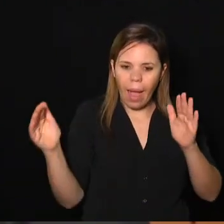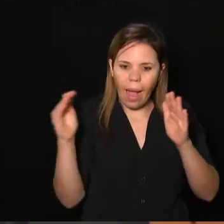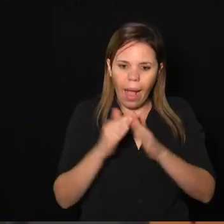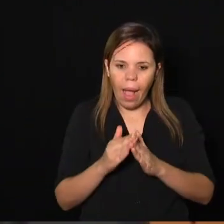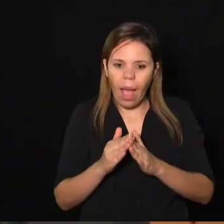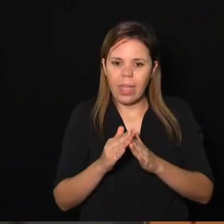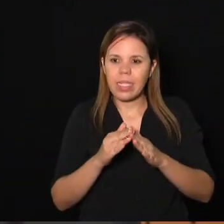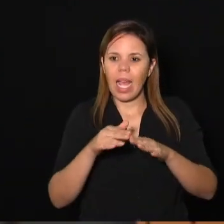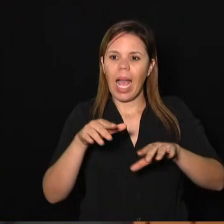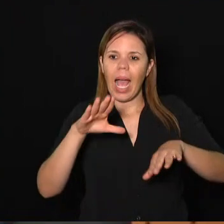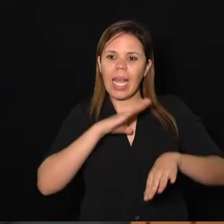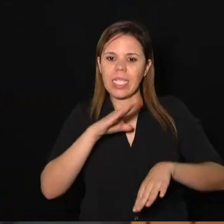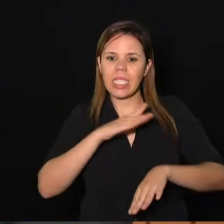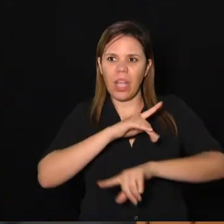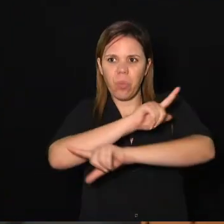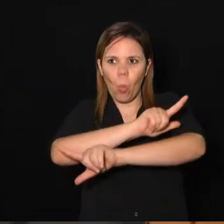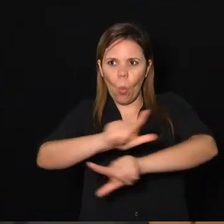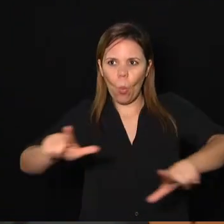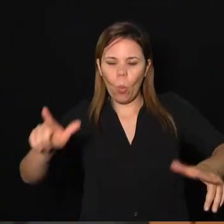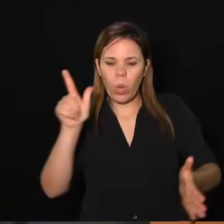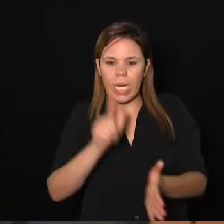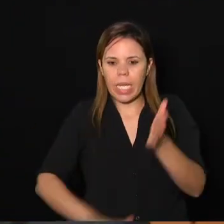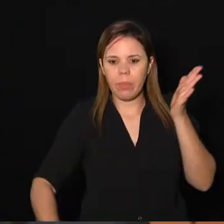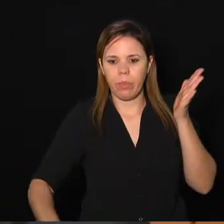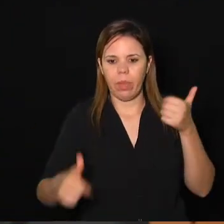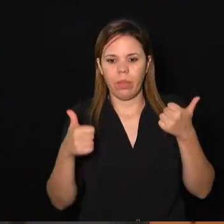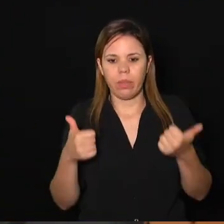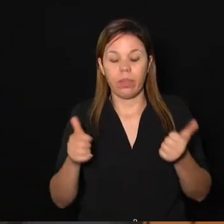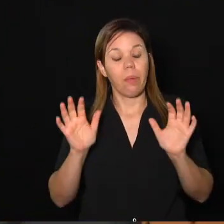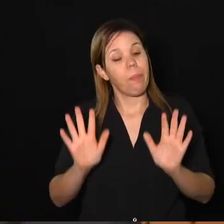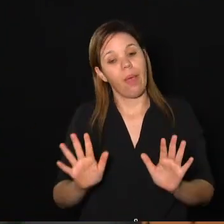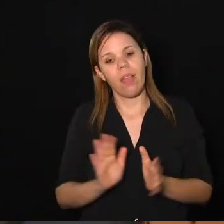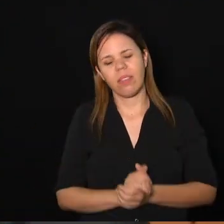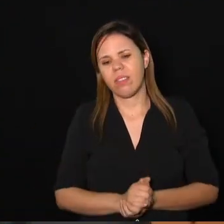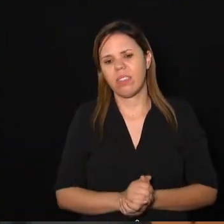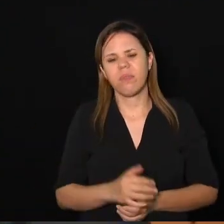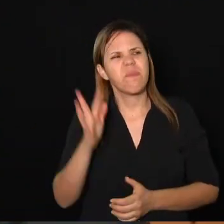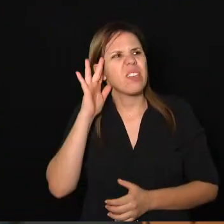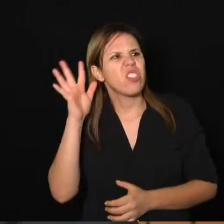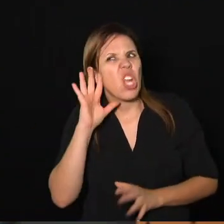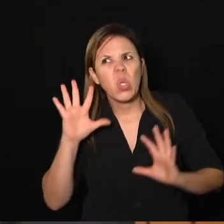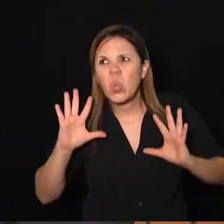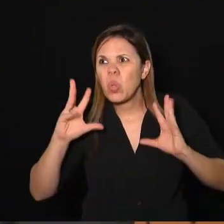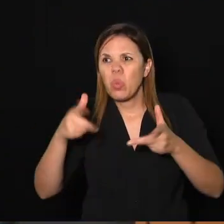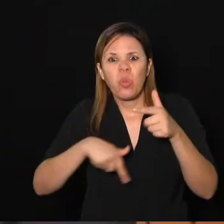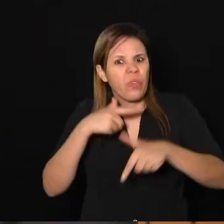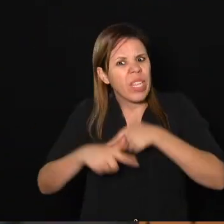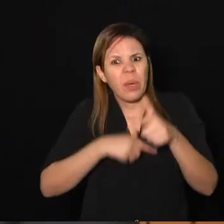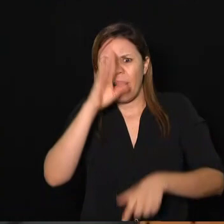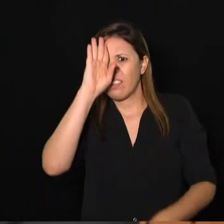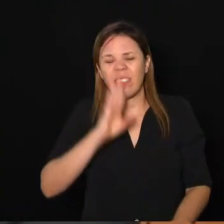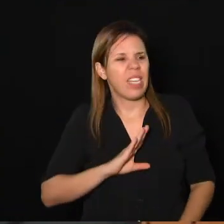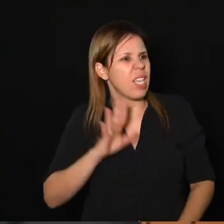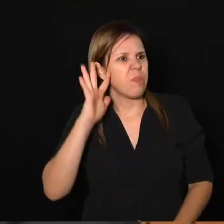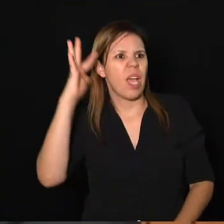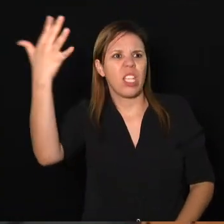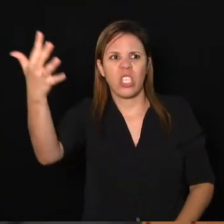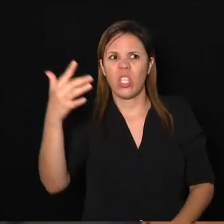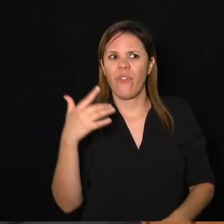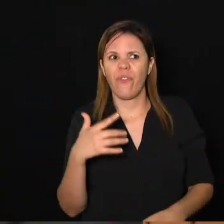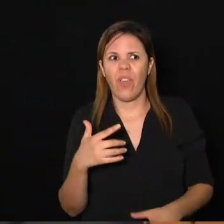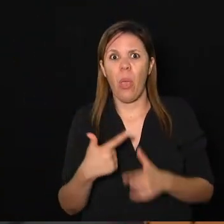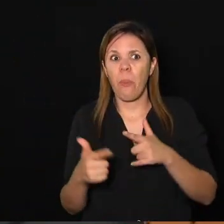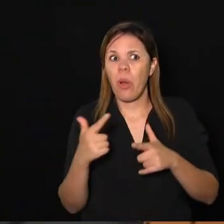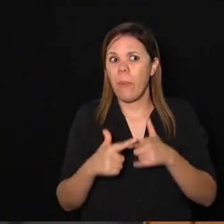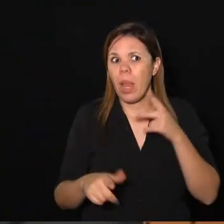correto? mas também quero crer o seguinte não adianta a gente imaginar que todos irão trabalhar de graça para resolver o problema alheio não